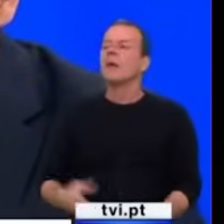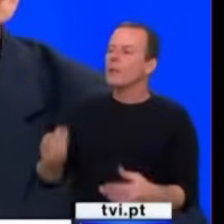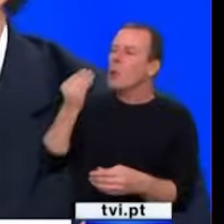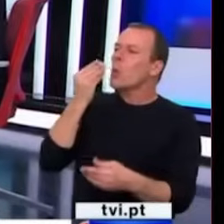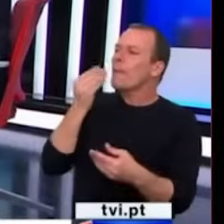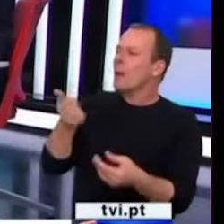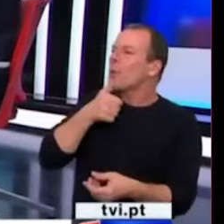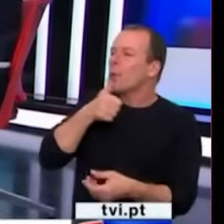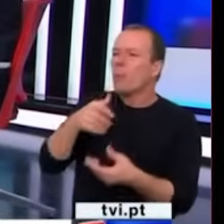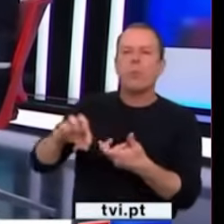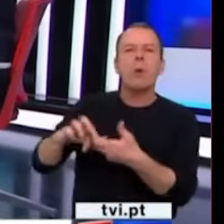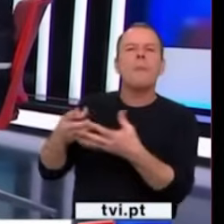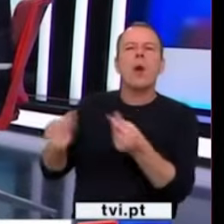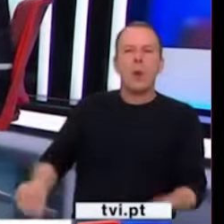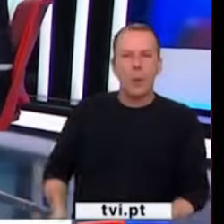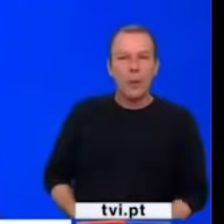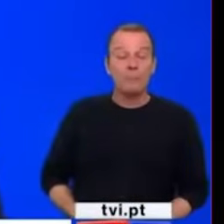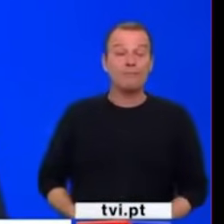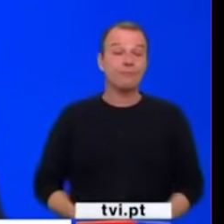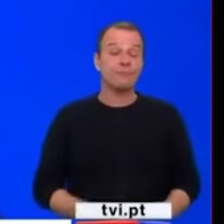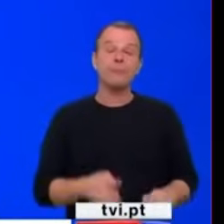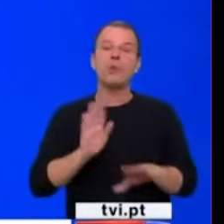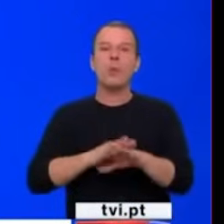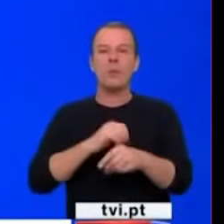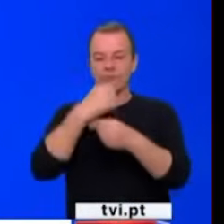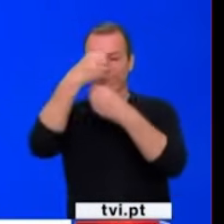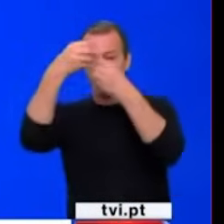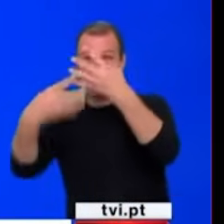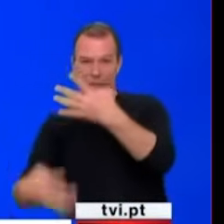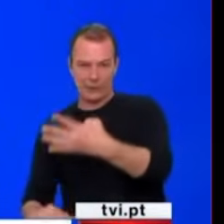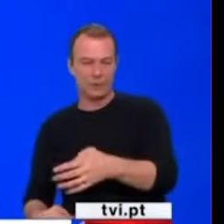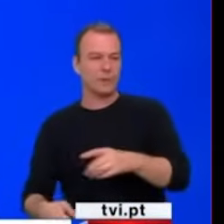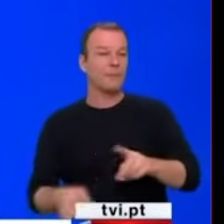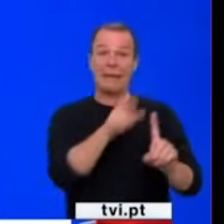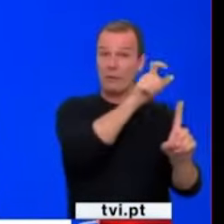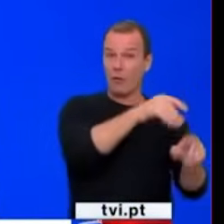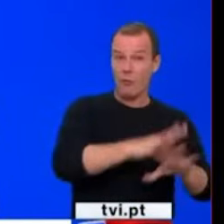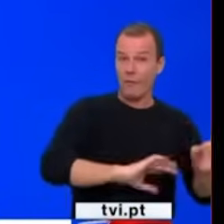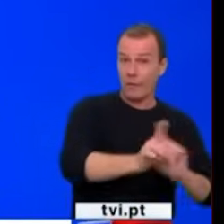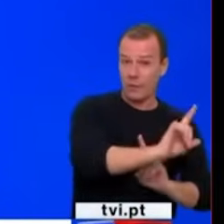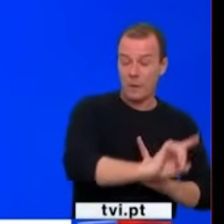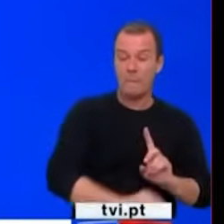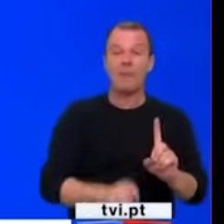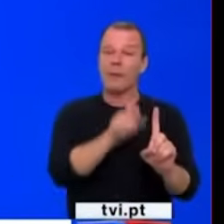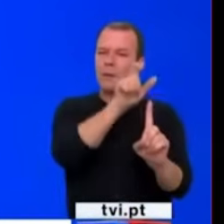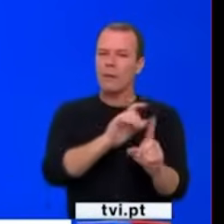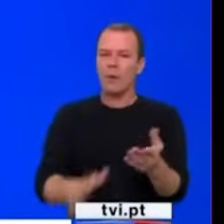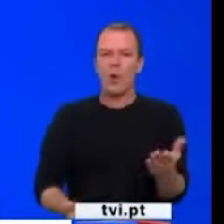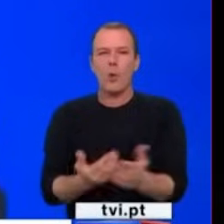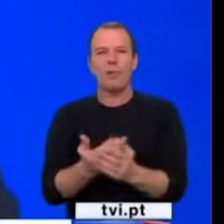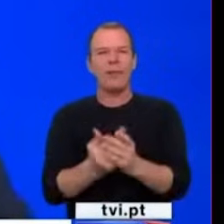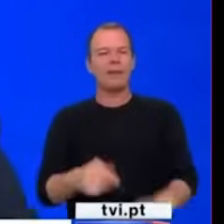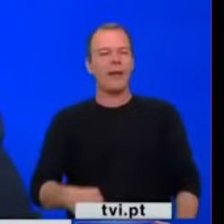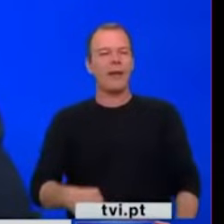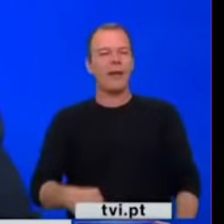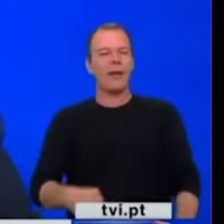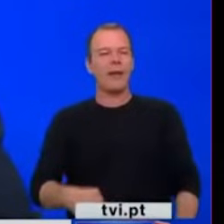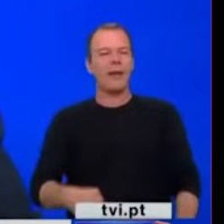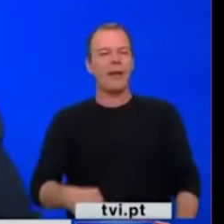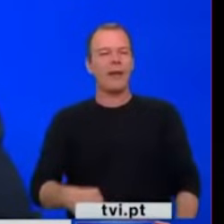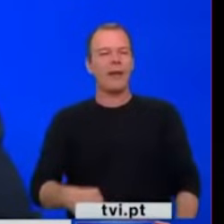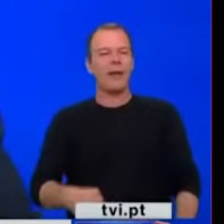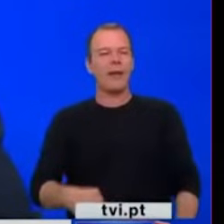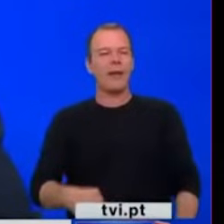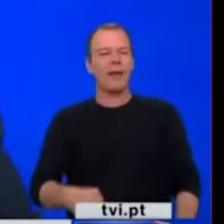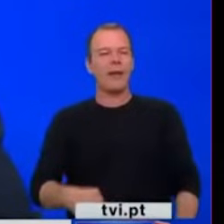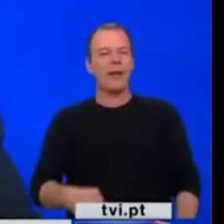SNS Olhe com várias coisas que Pedro nun Santos nunca fez eu acho que Pedro nun Santos e vou e respondendo a isso eu acho Pedro Santos é o candidato absurda esta medida aqui